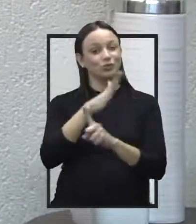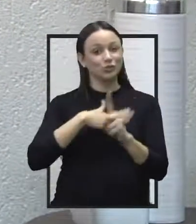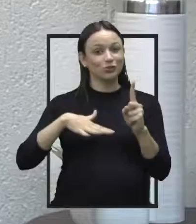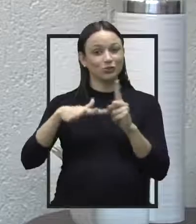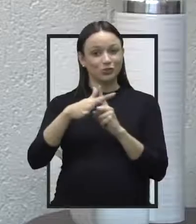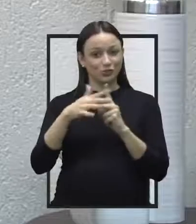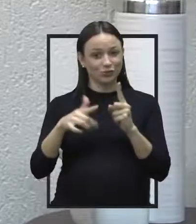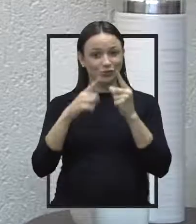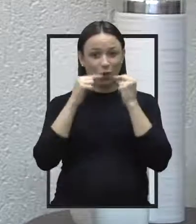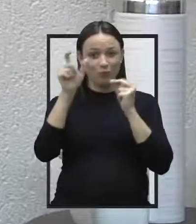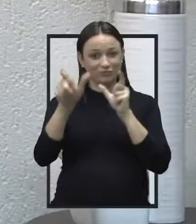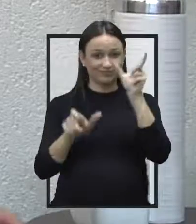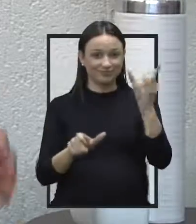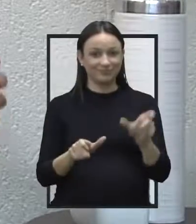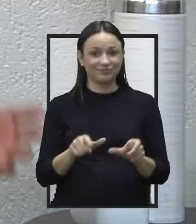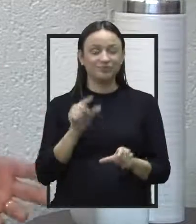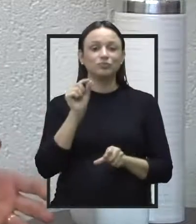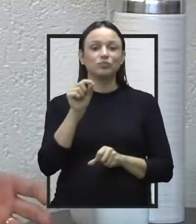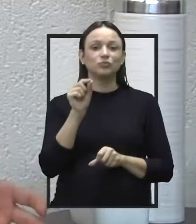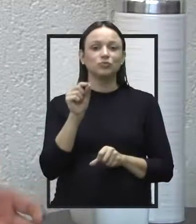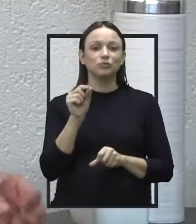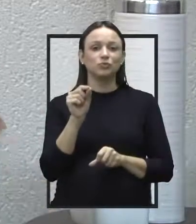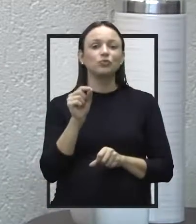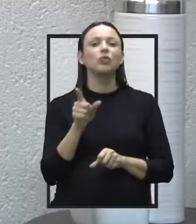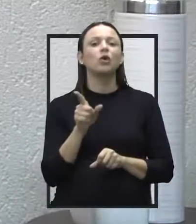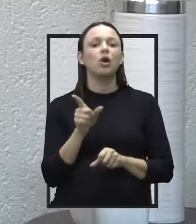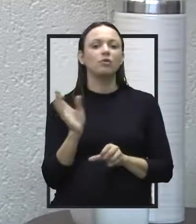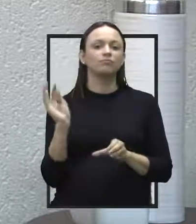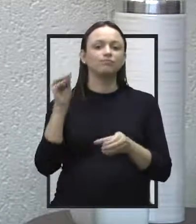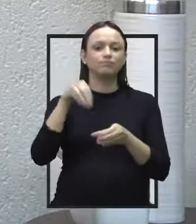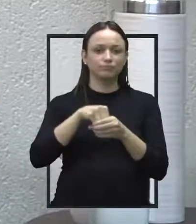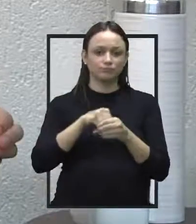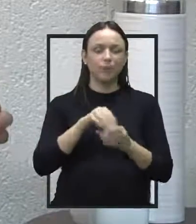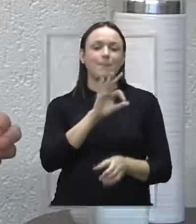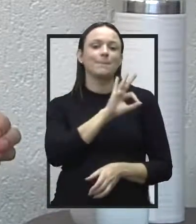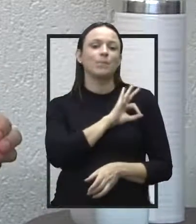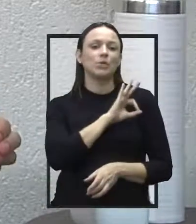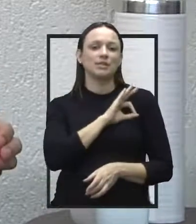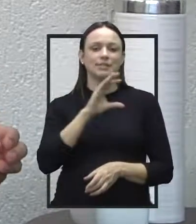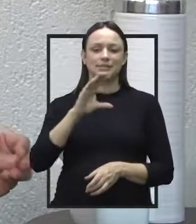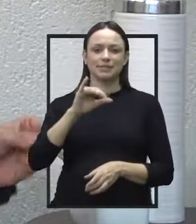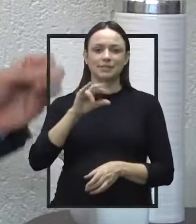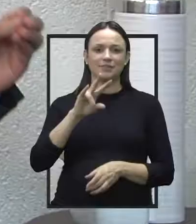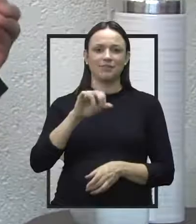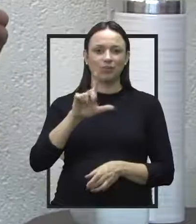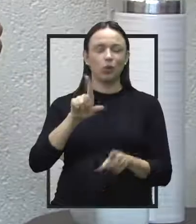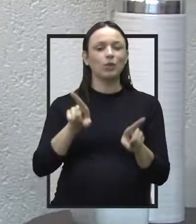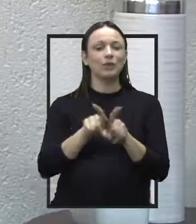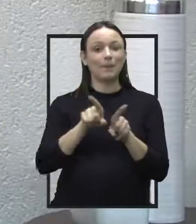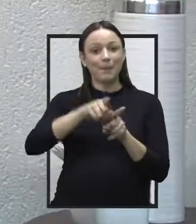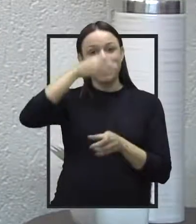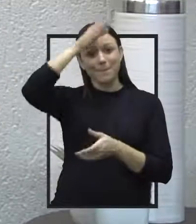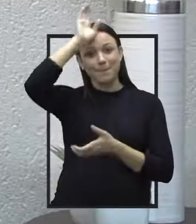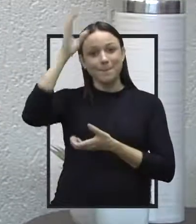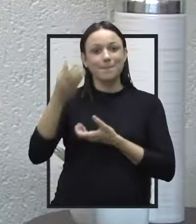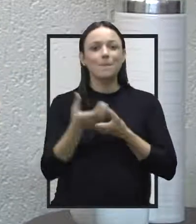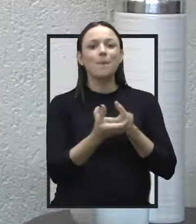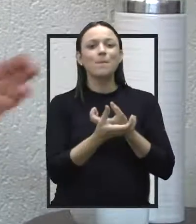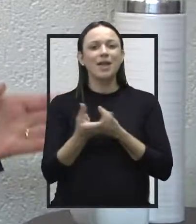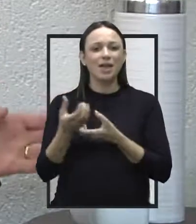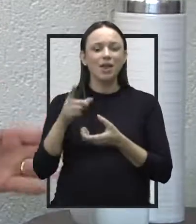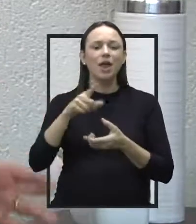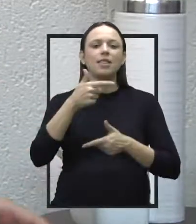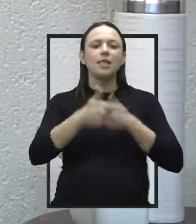sociedade jauense, que é justamente a inclusão da Polícia Civil e do Corpo de Bombeiros na atividade delegada. O senhor